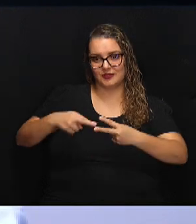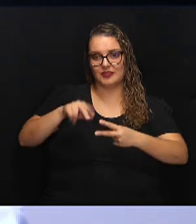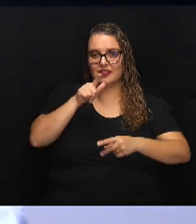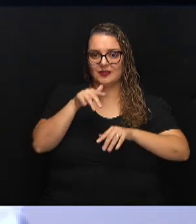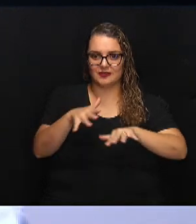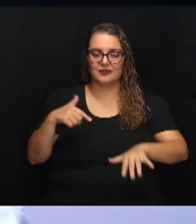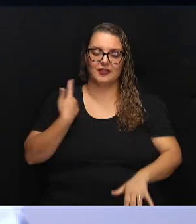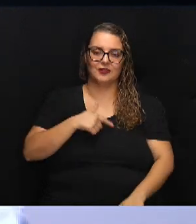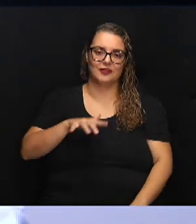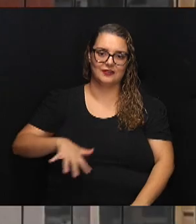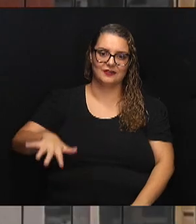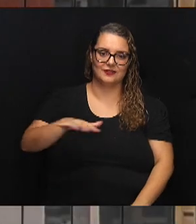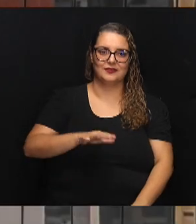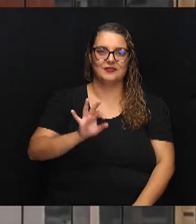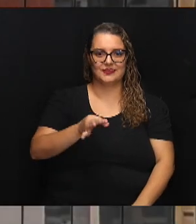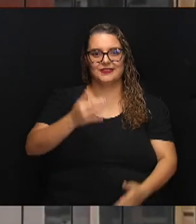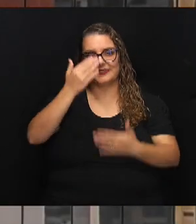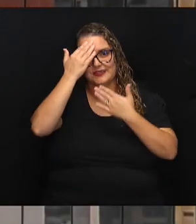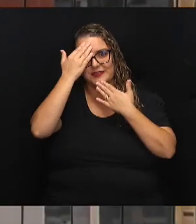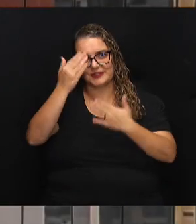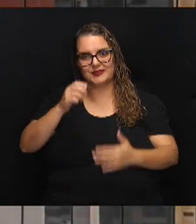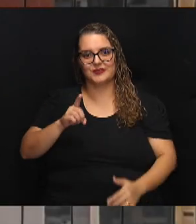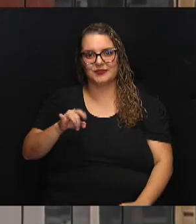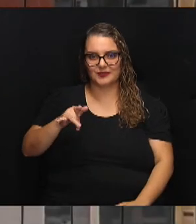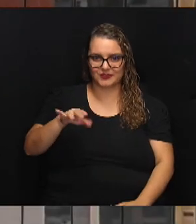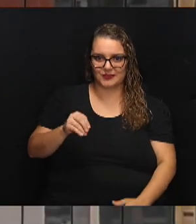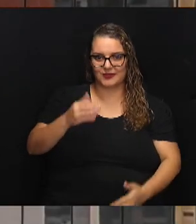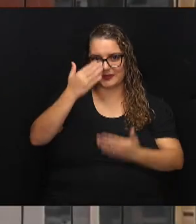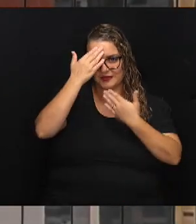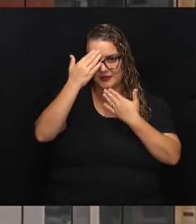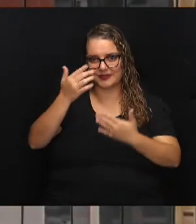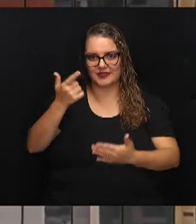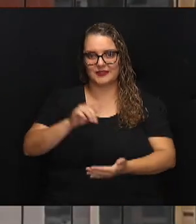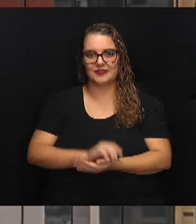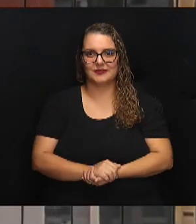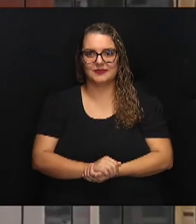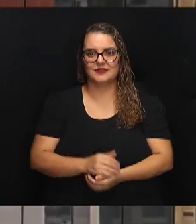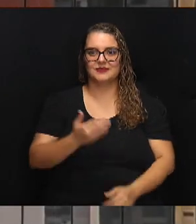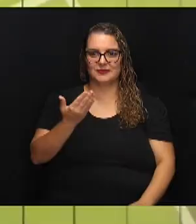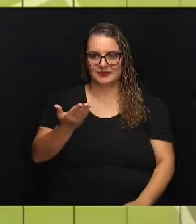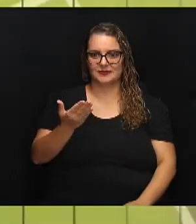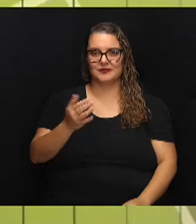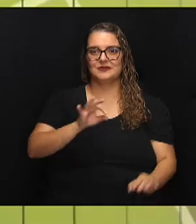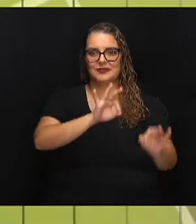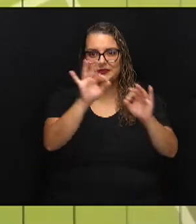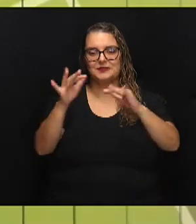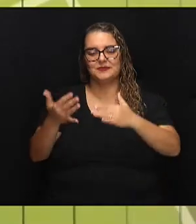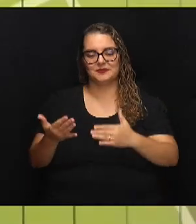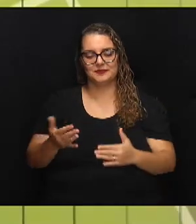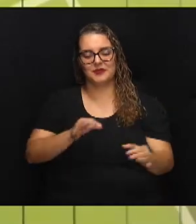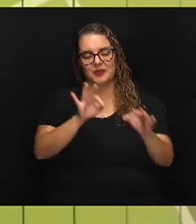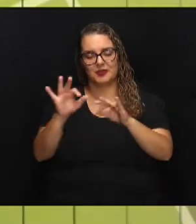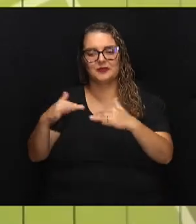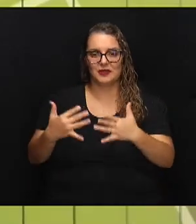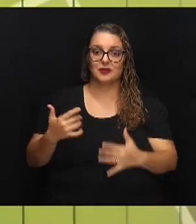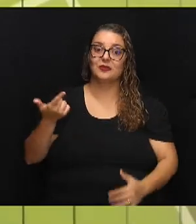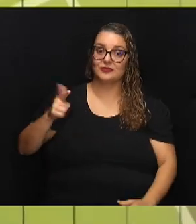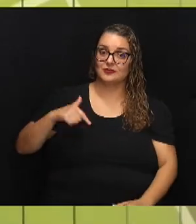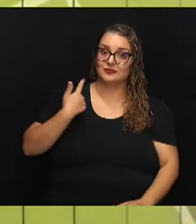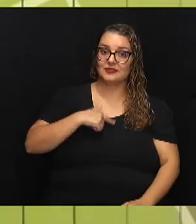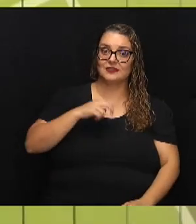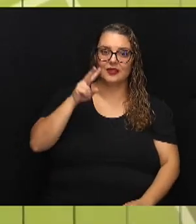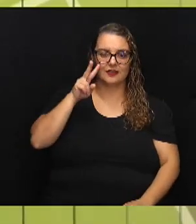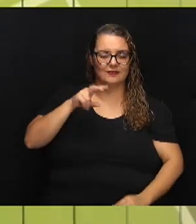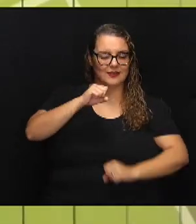região. Certeza. Muito obrigada, Diogo, mais uma vez. E para você que nos acompanha, continue com a gente, porque agora é hora